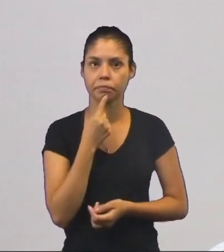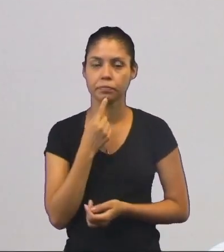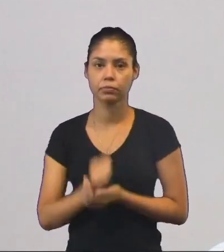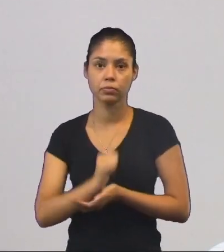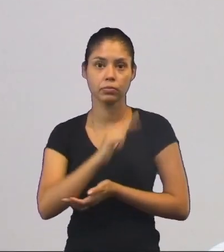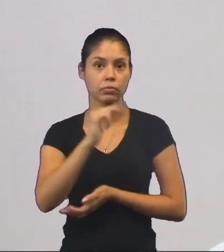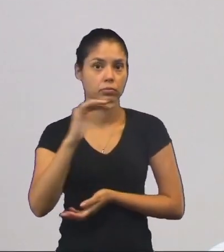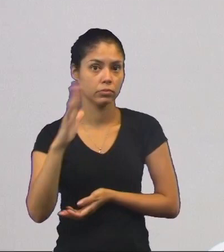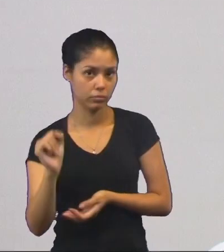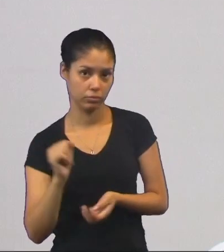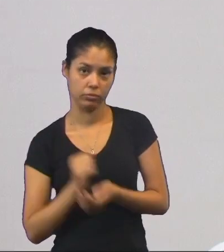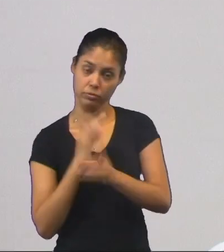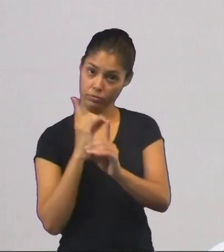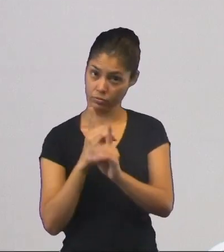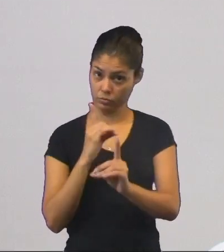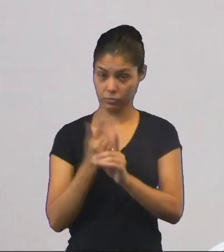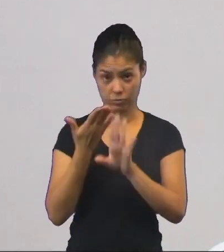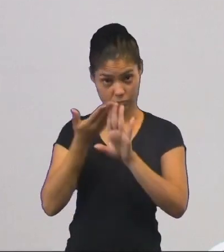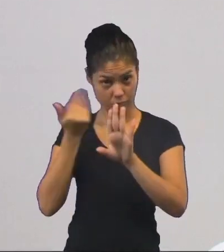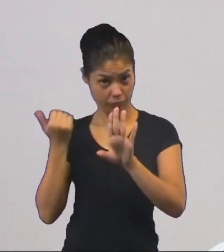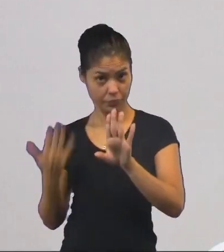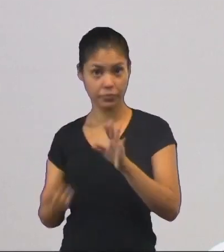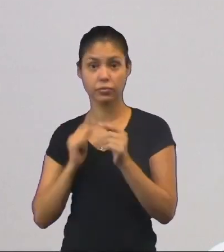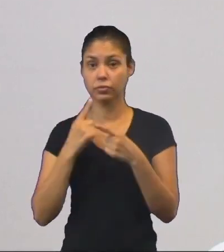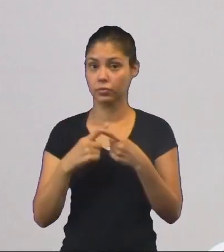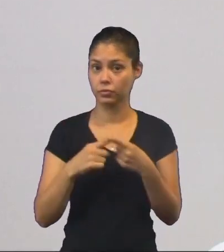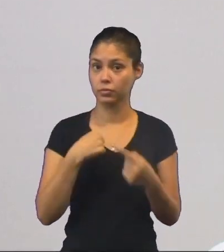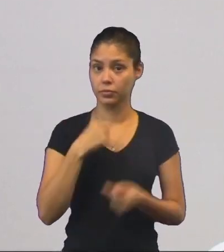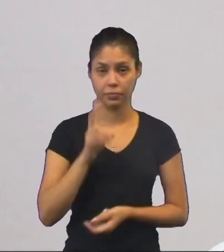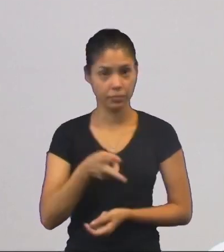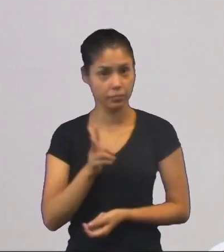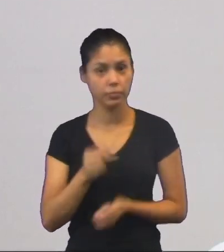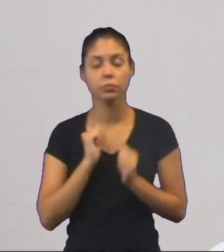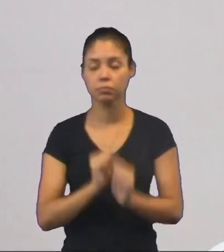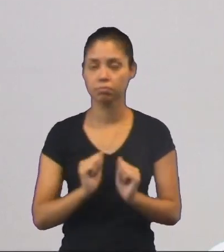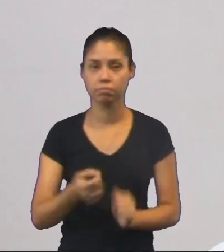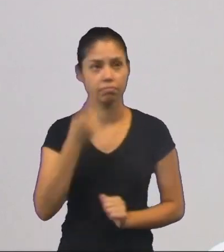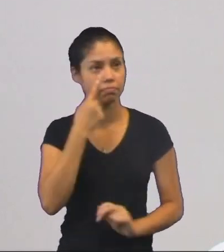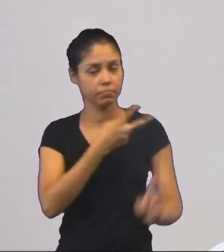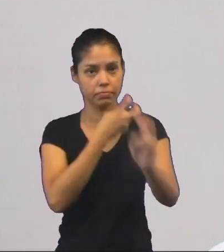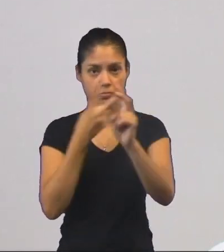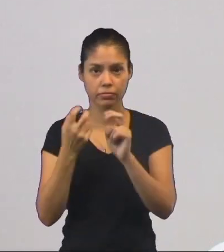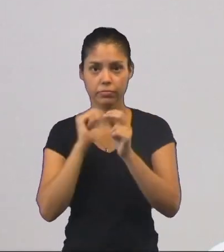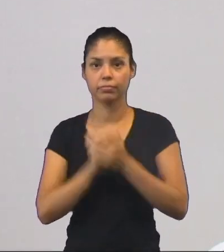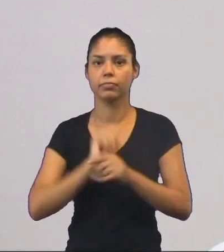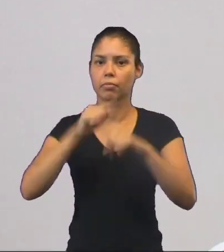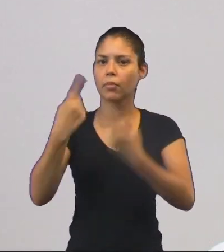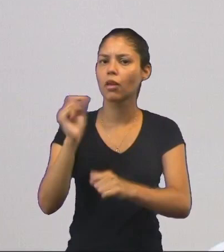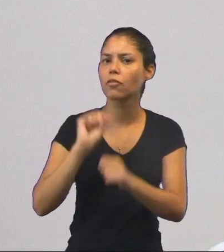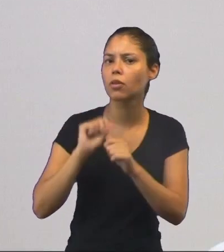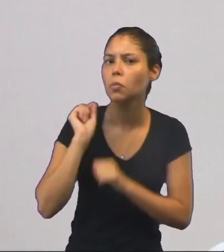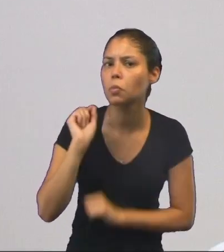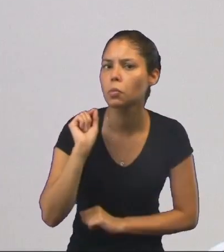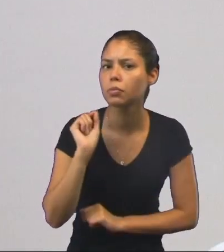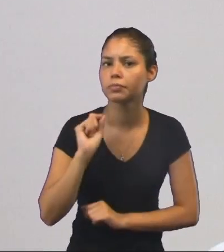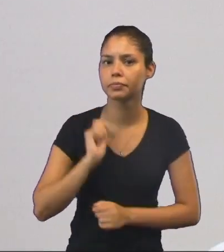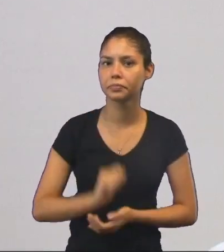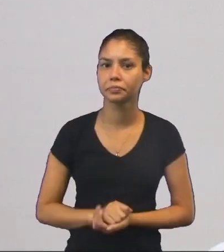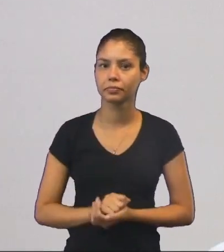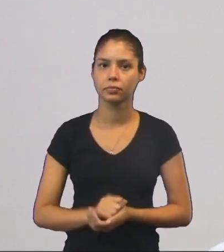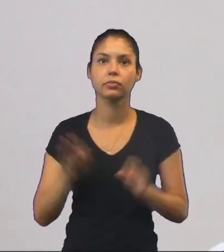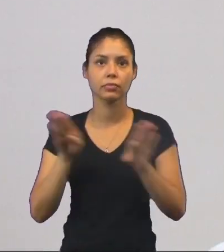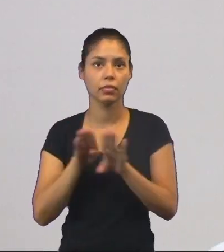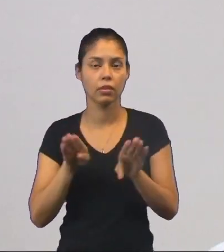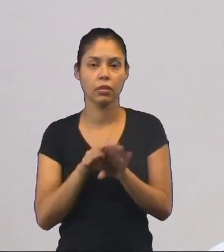que nunca é identificada antes, porque eu mesmo posso identificar essas imagens. Mas o que eles fizeram? Eles fizeram,